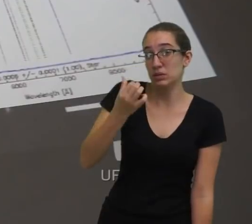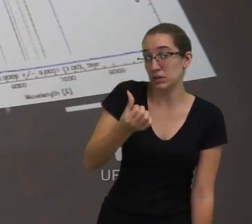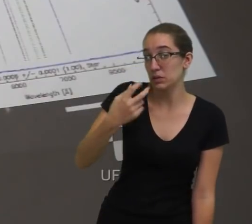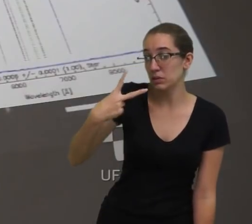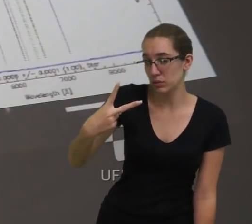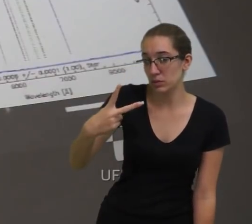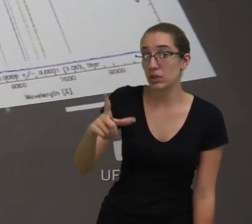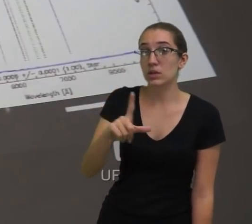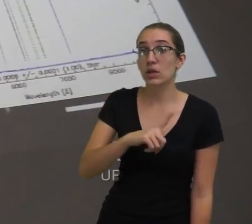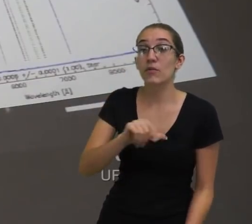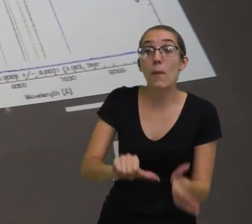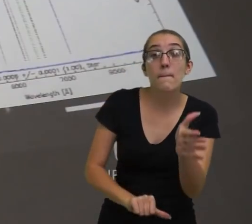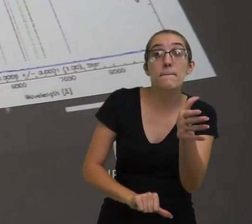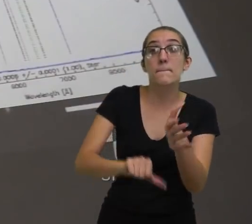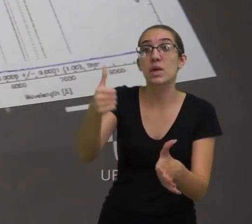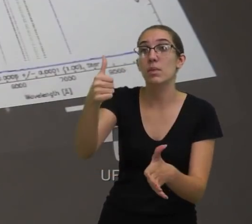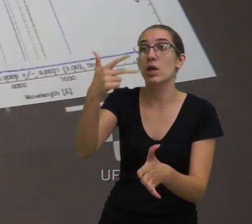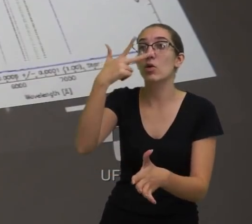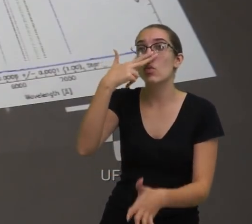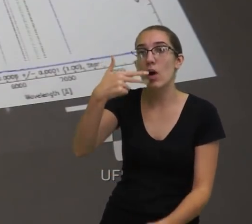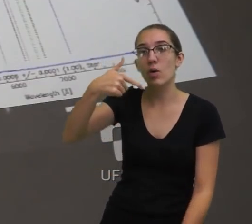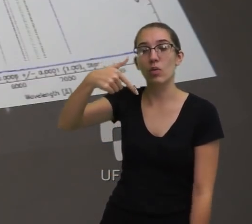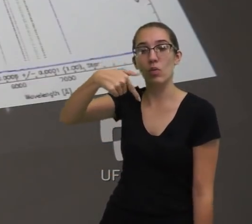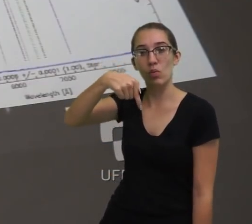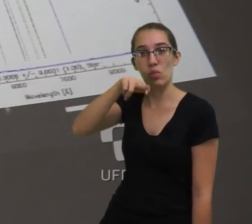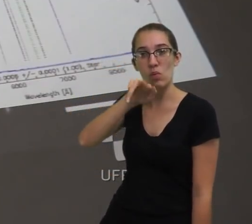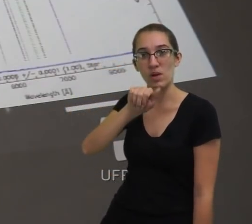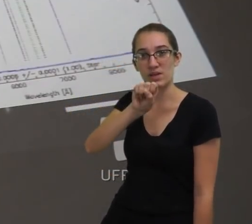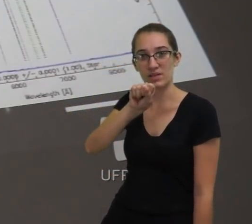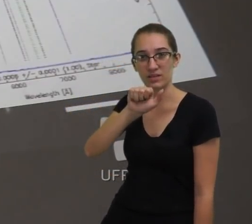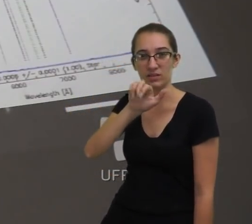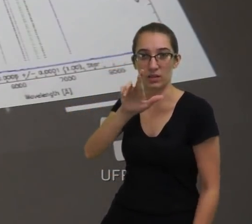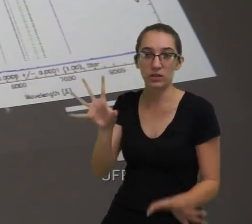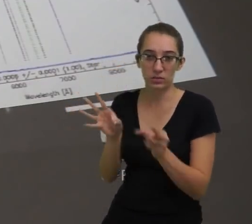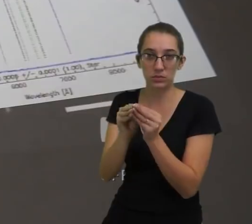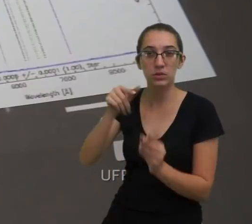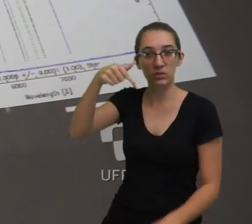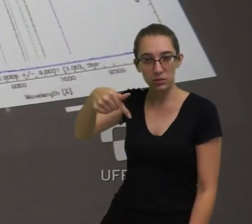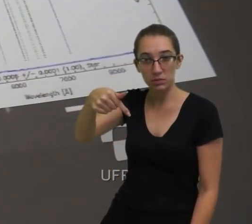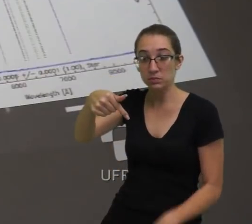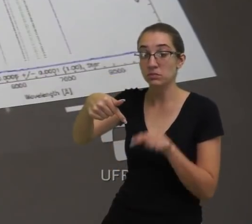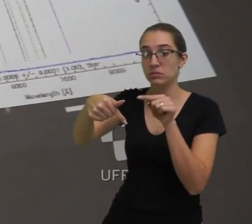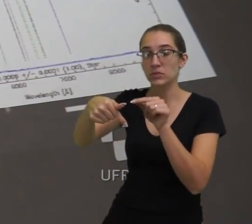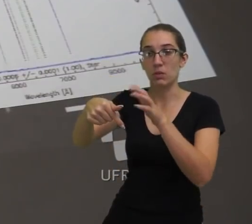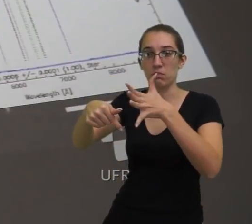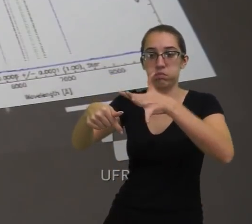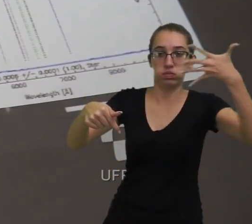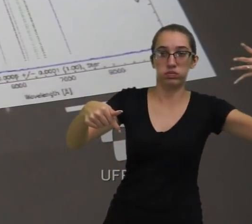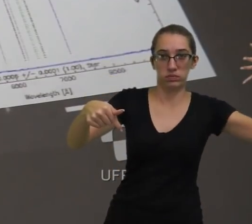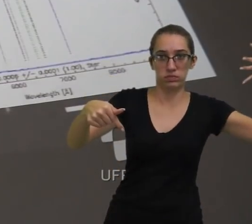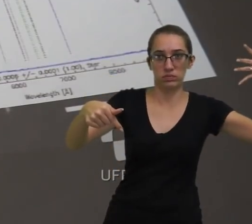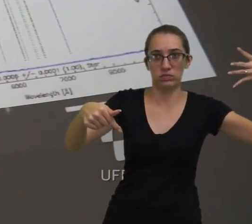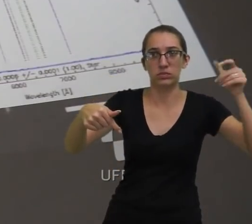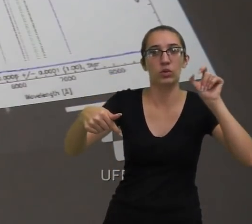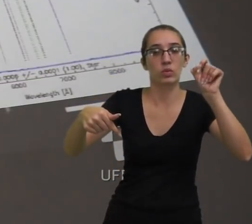é o espectro? Aqui é o comprimento de onda da luz, que vocês podem imaginar como cor,